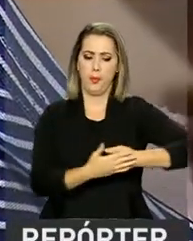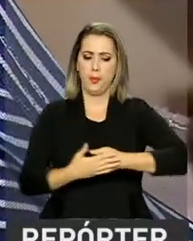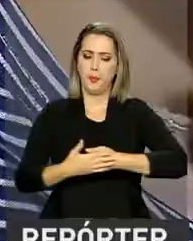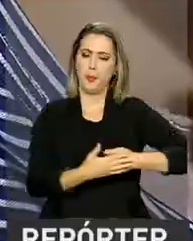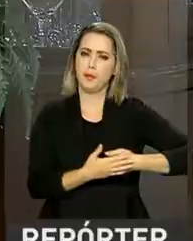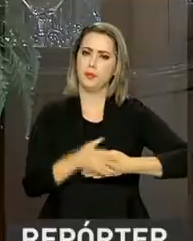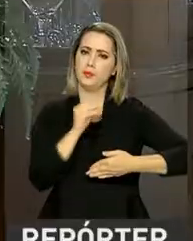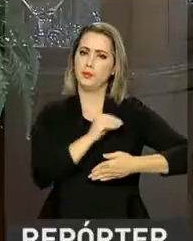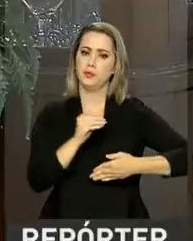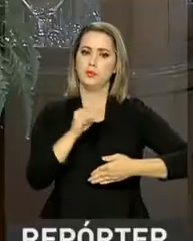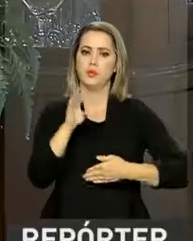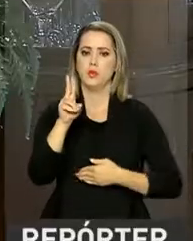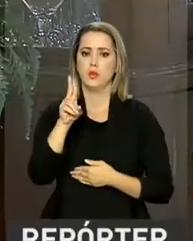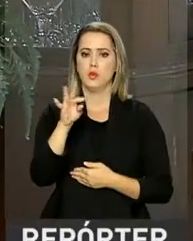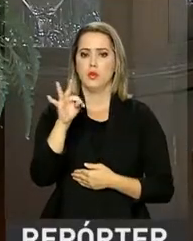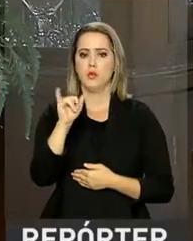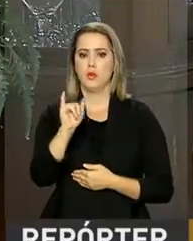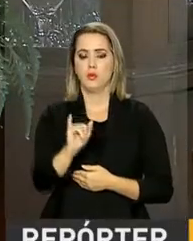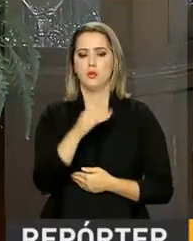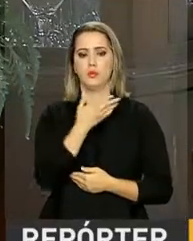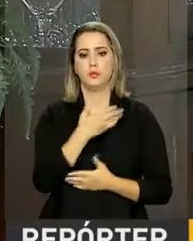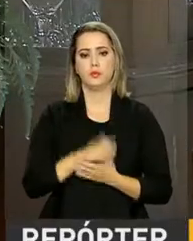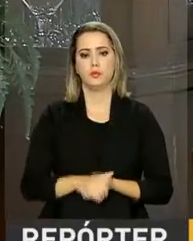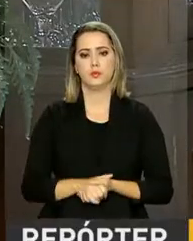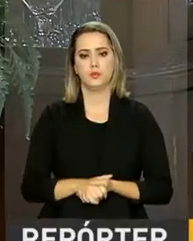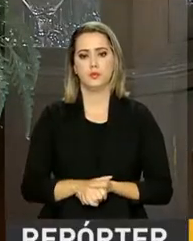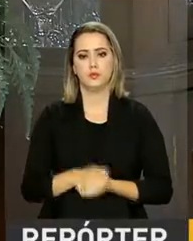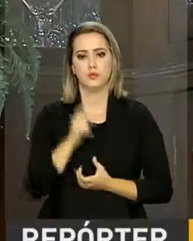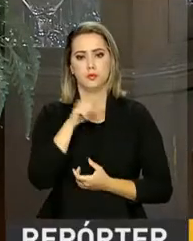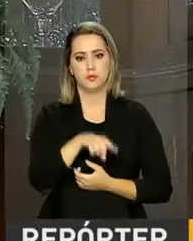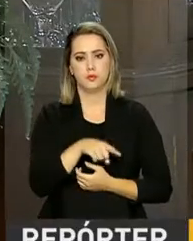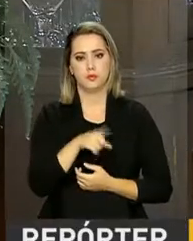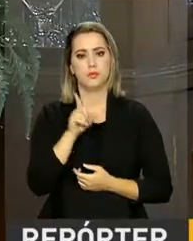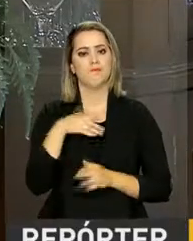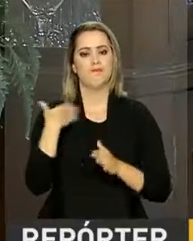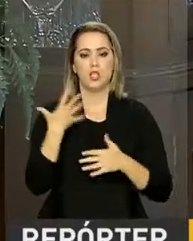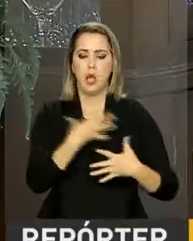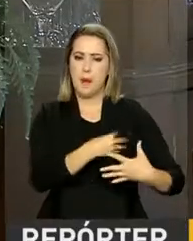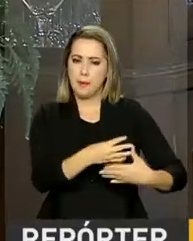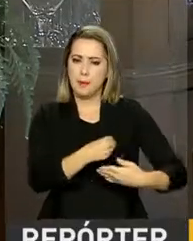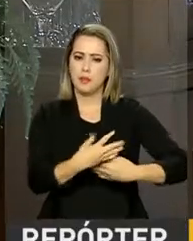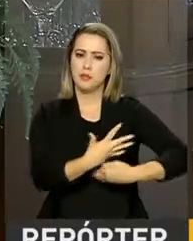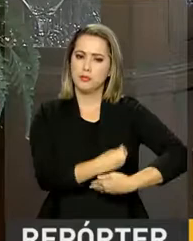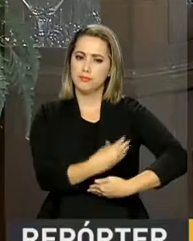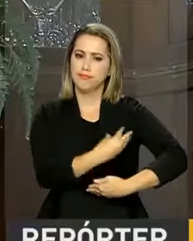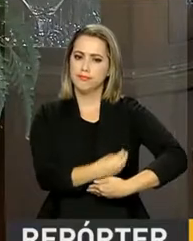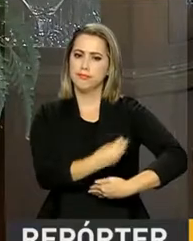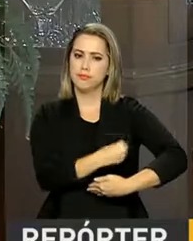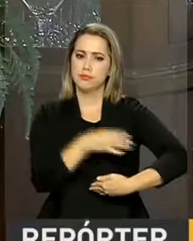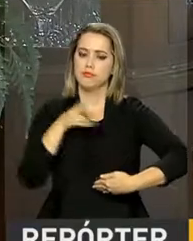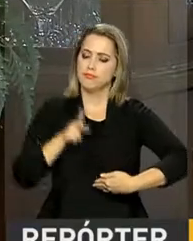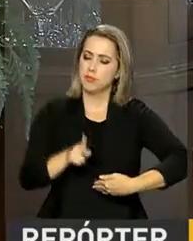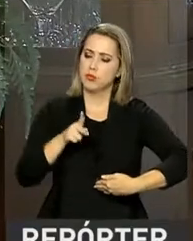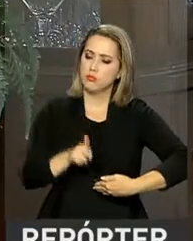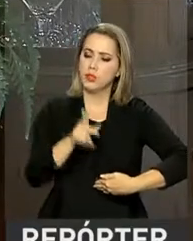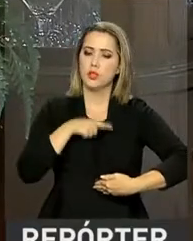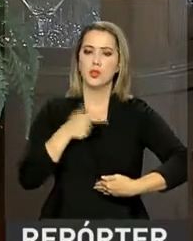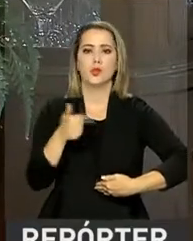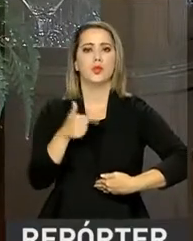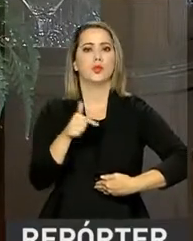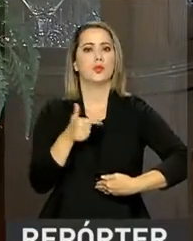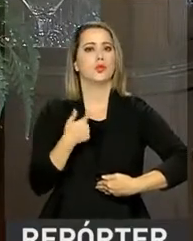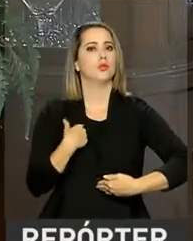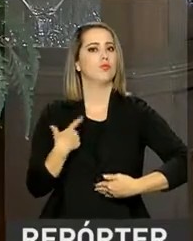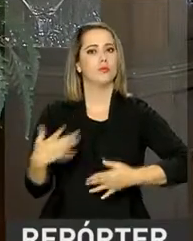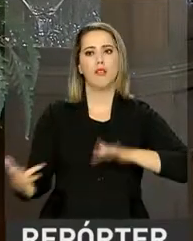em UTIs. Eu falo e brinco que o amamentar, ele é um ato de resistência, né? Porque não tem momento de